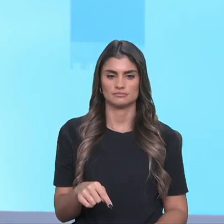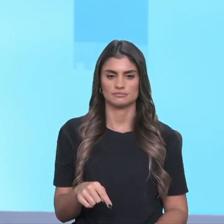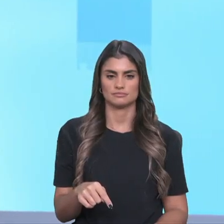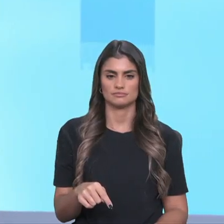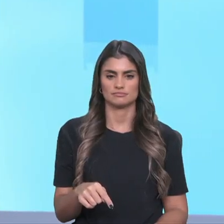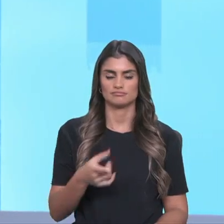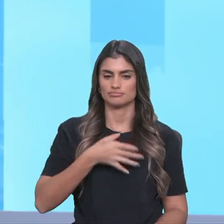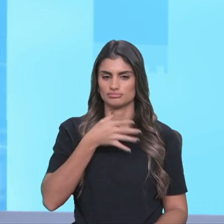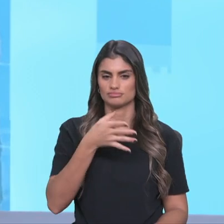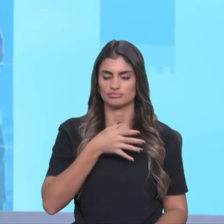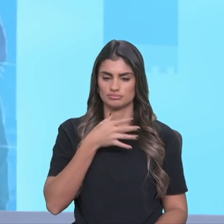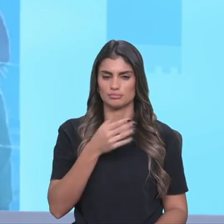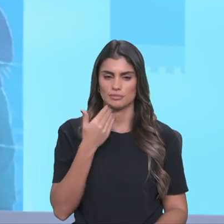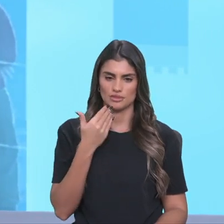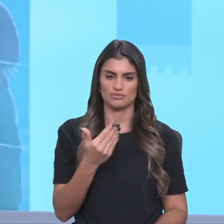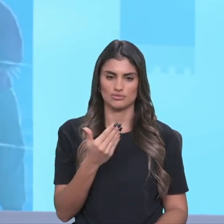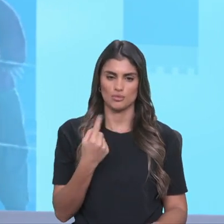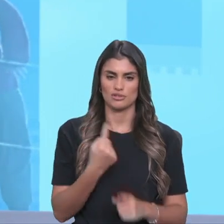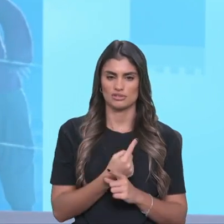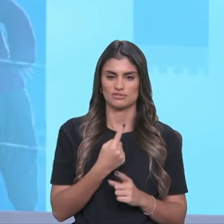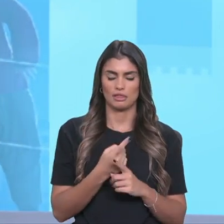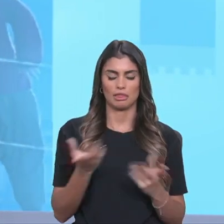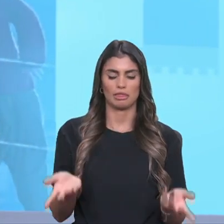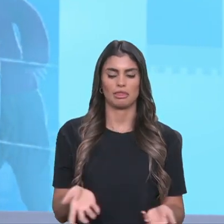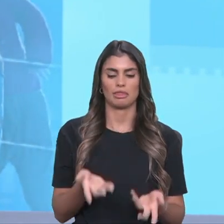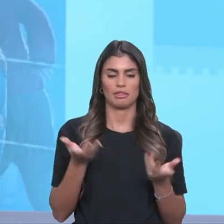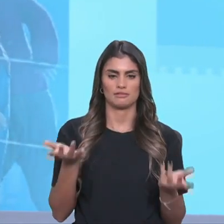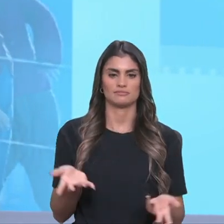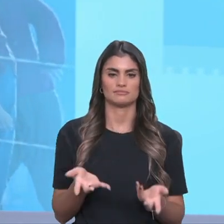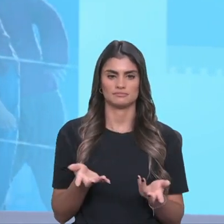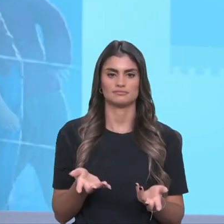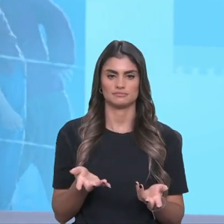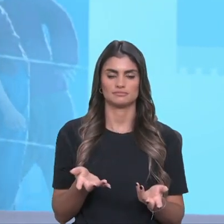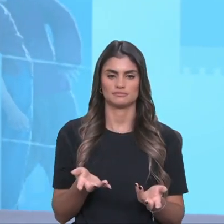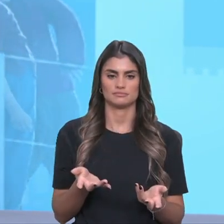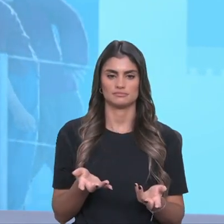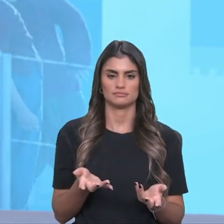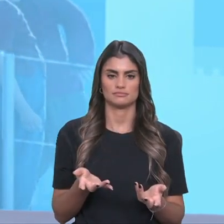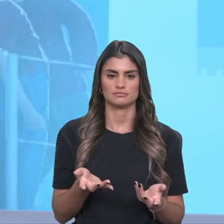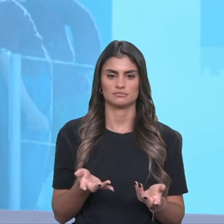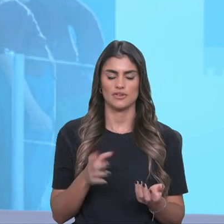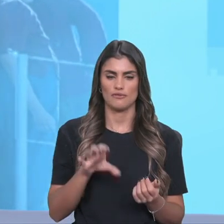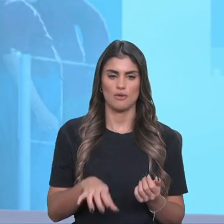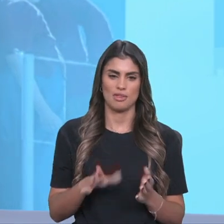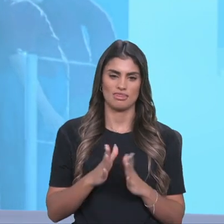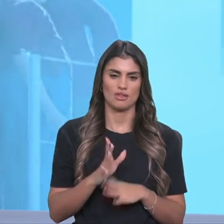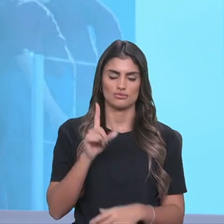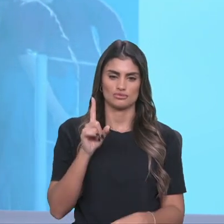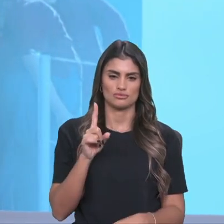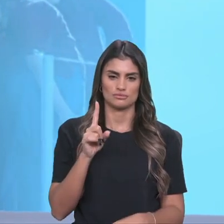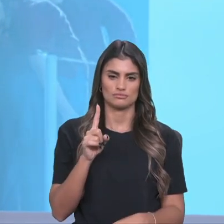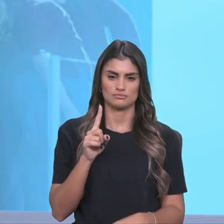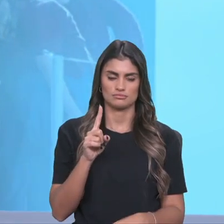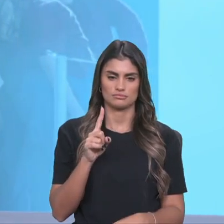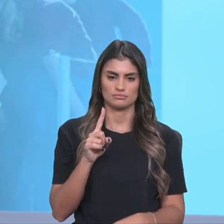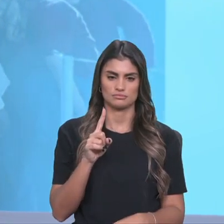muitas mensagens, de muitos apelos, de coisas muito voláteis e rápidas. E o ritmo de Deus, digamos que a